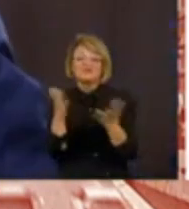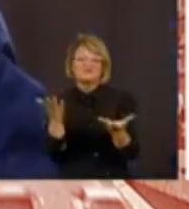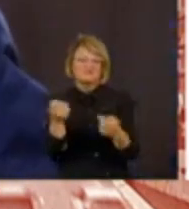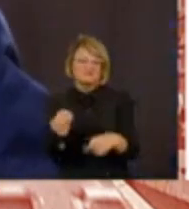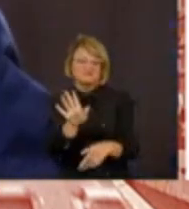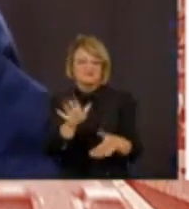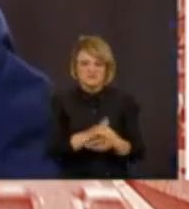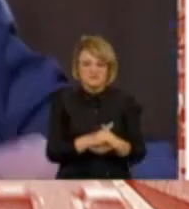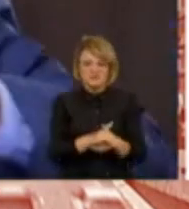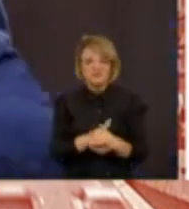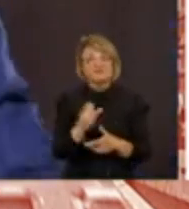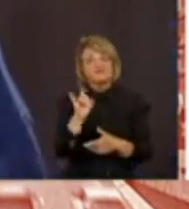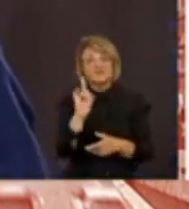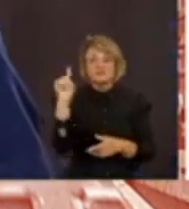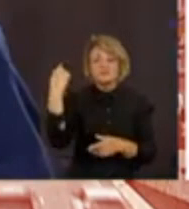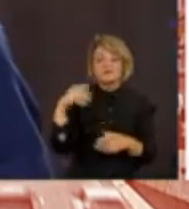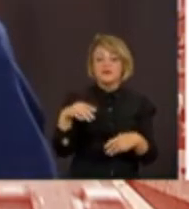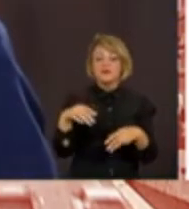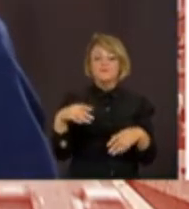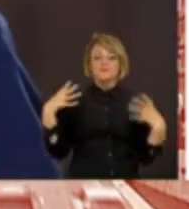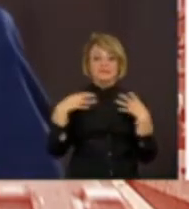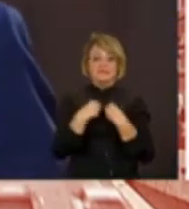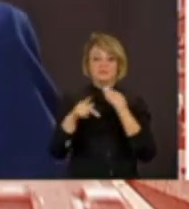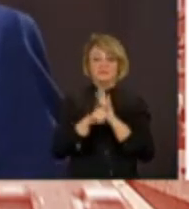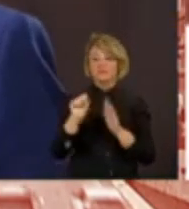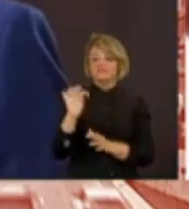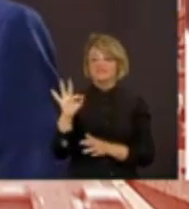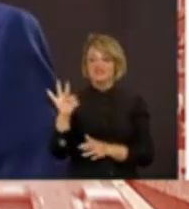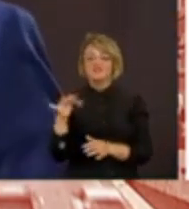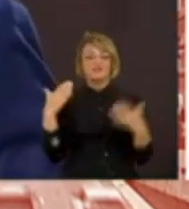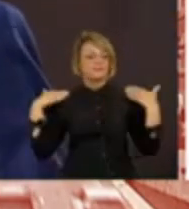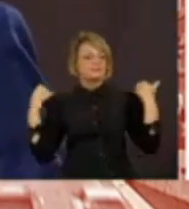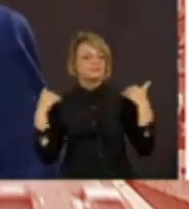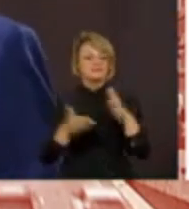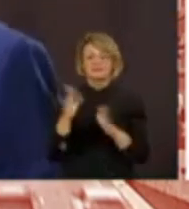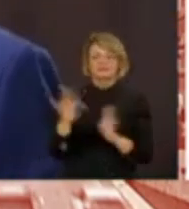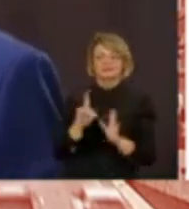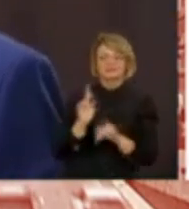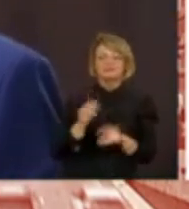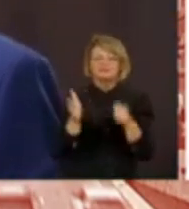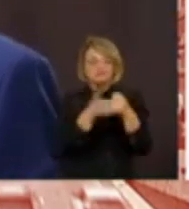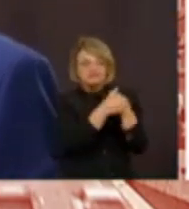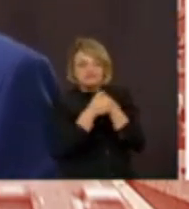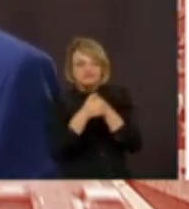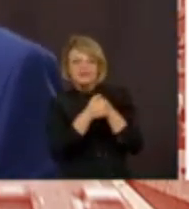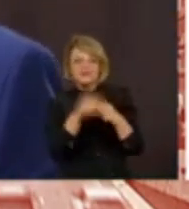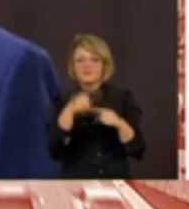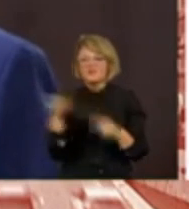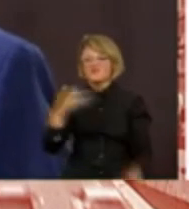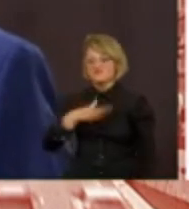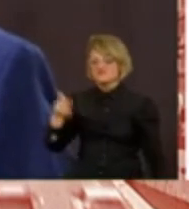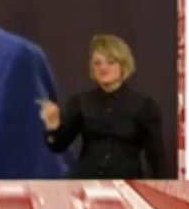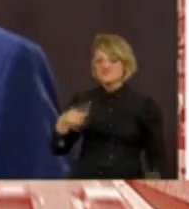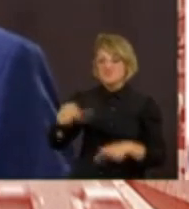são eleitos pelo voto popular. Então, de certa forma, eles repetem, eles têm que ser